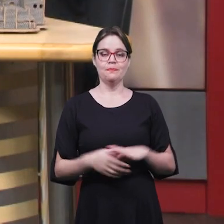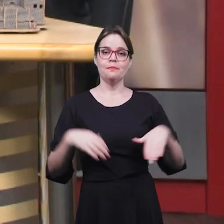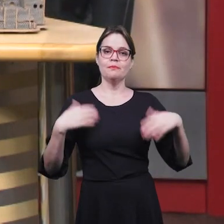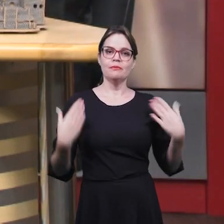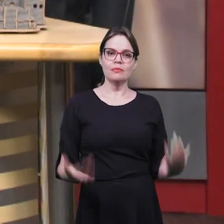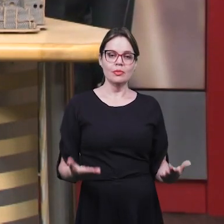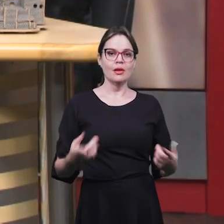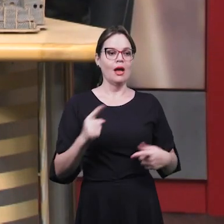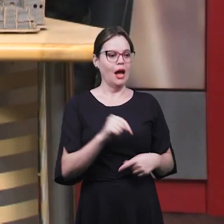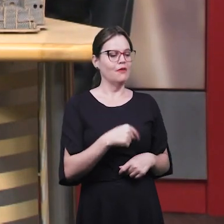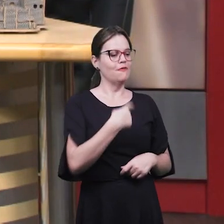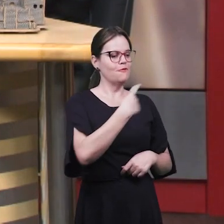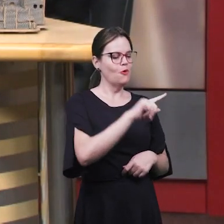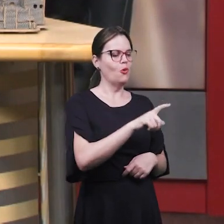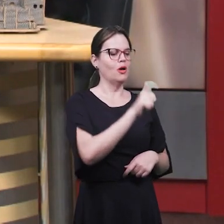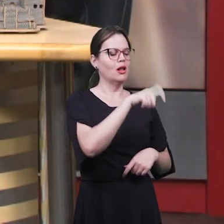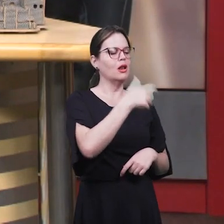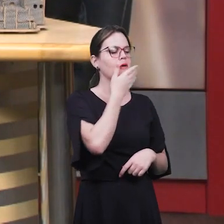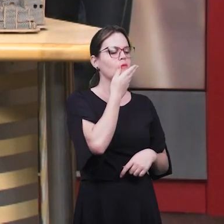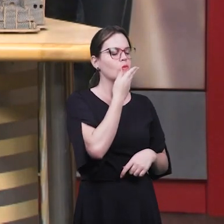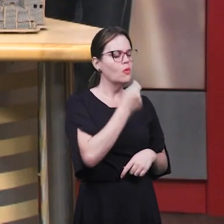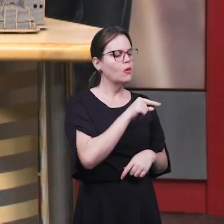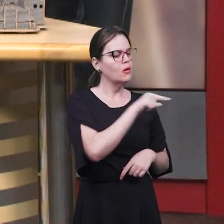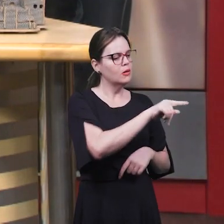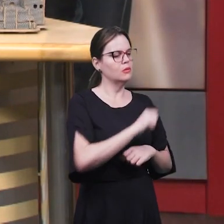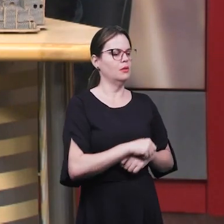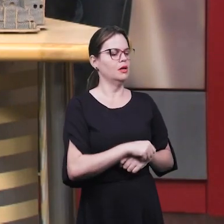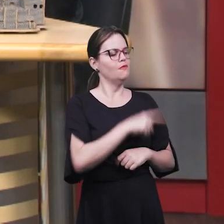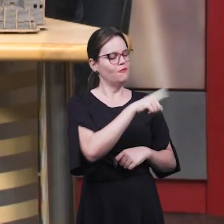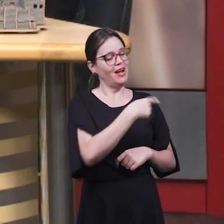né, na experiência? Entra lá na cidade,